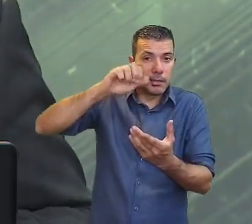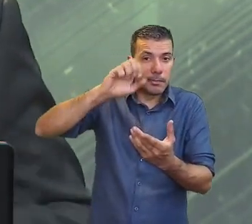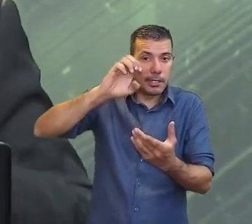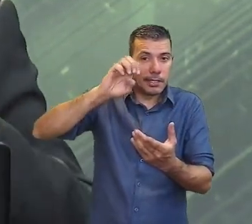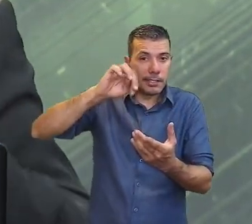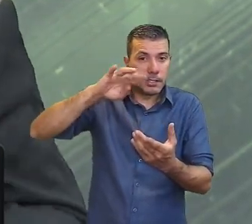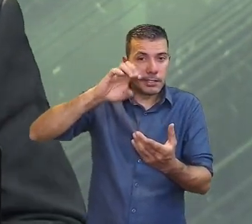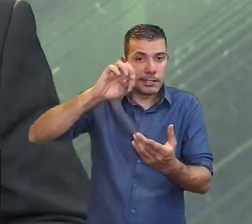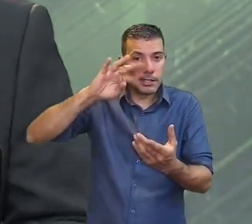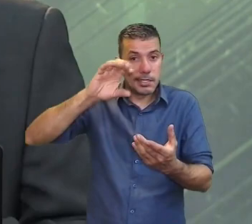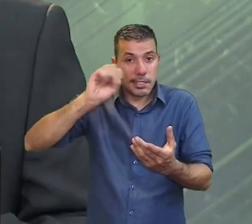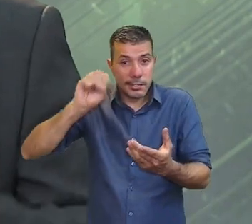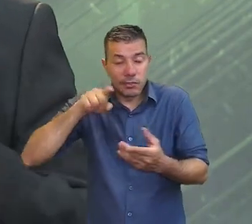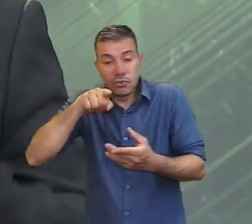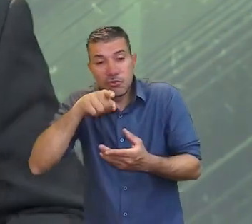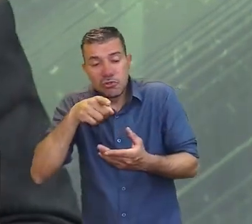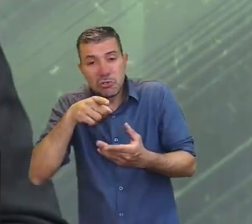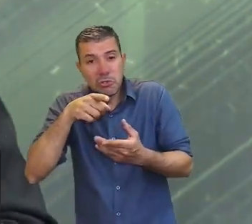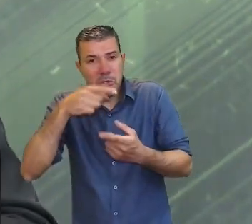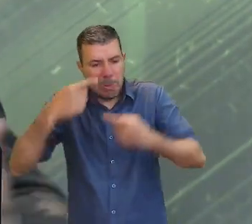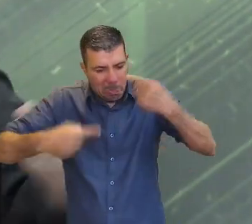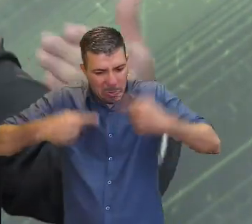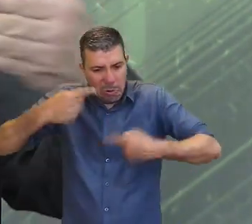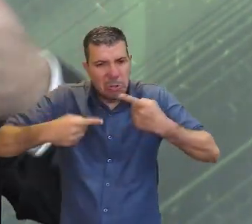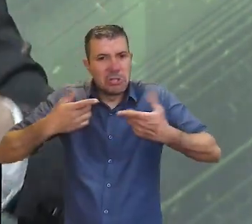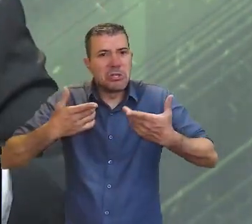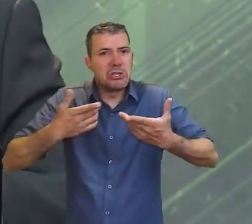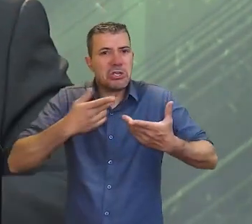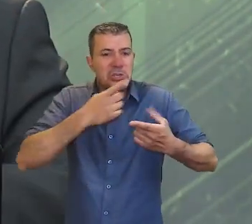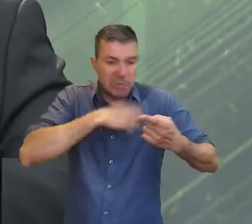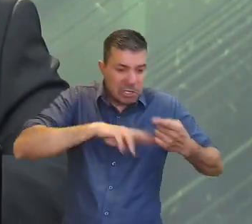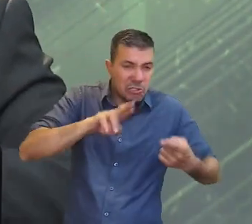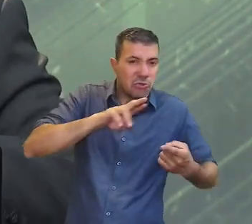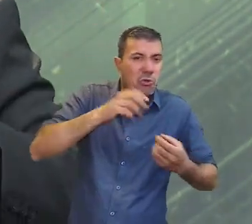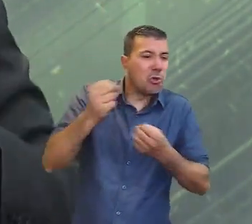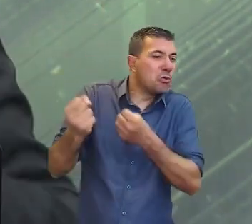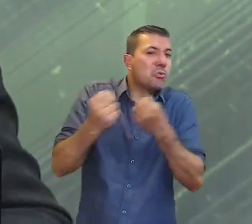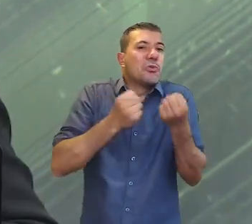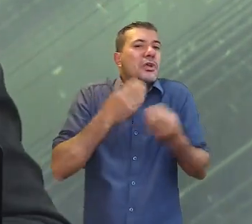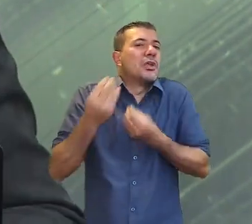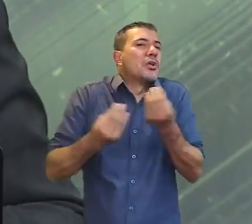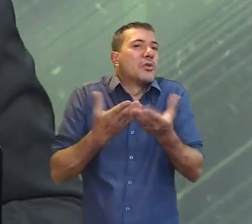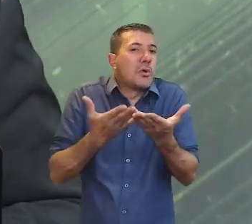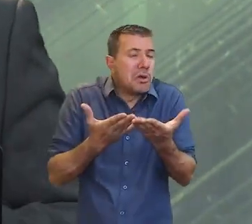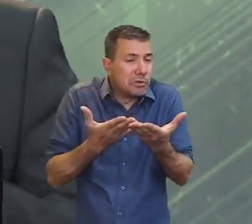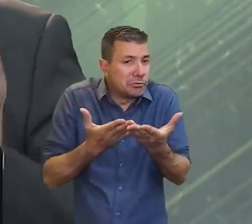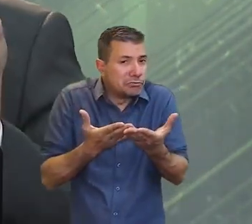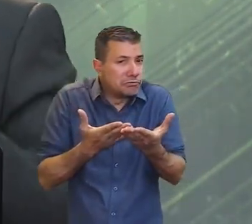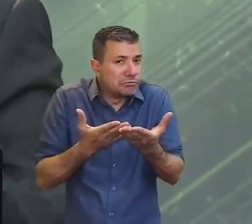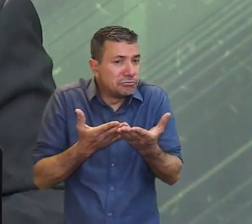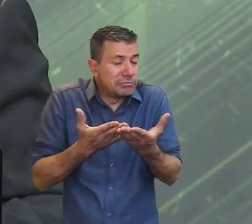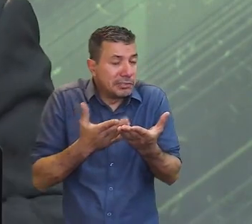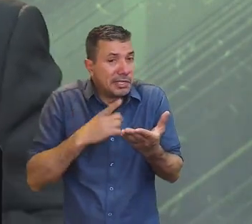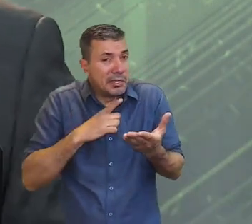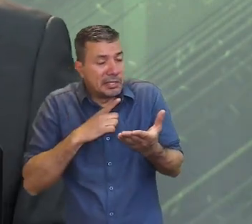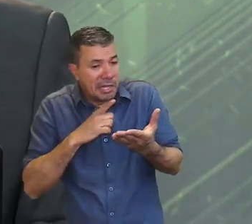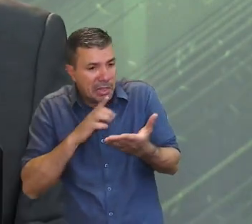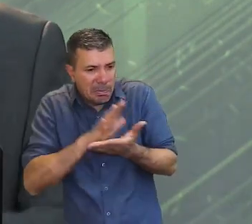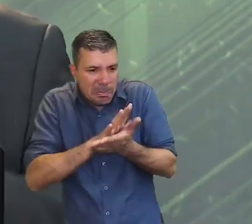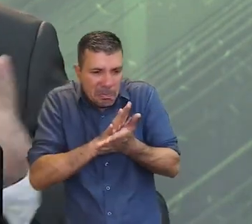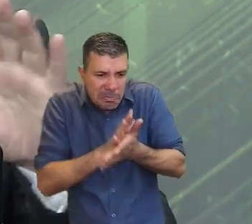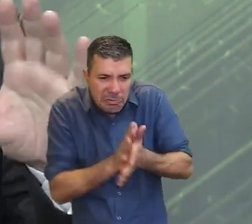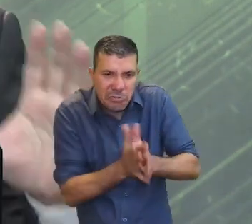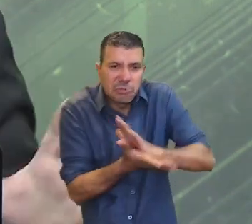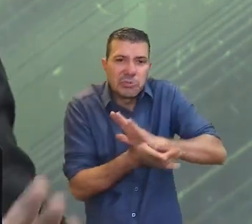mim, quem é esse poder político-religioso que atua atualmente de forma tão poderosa, tentando pisar a lei de